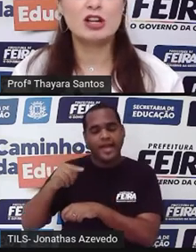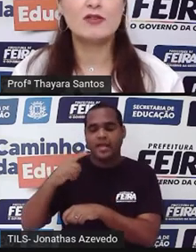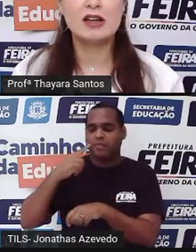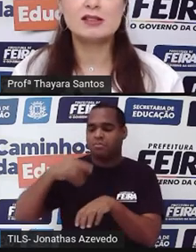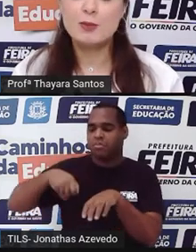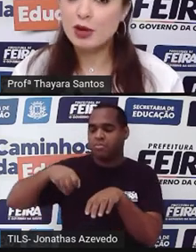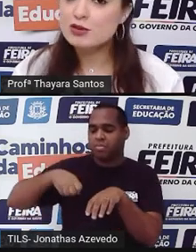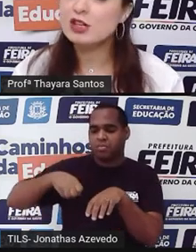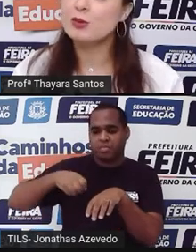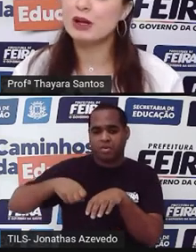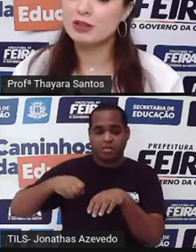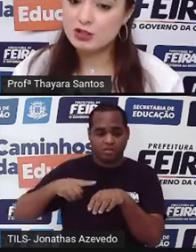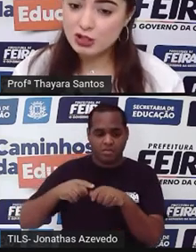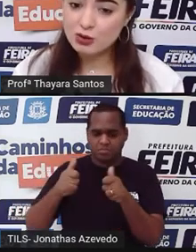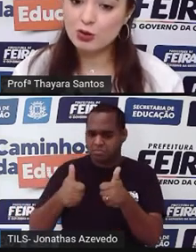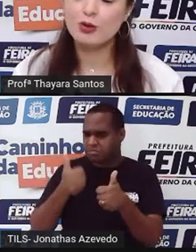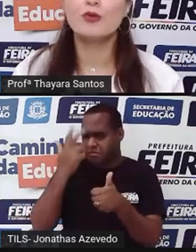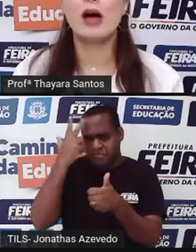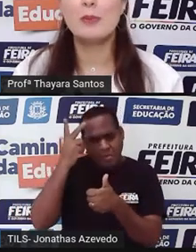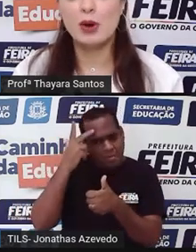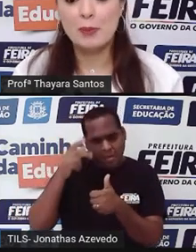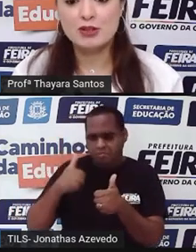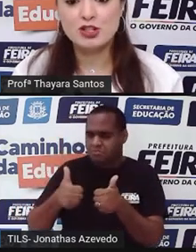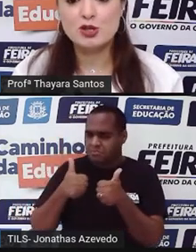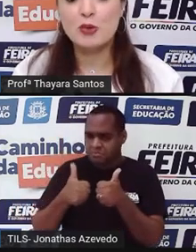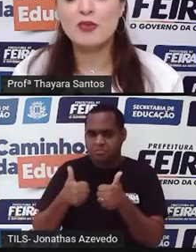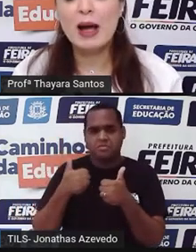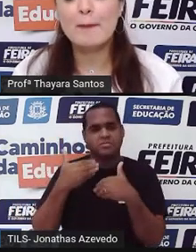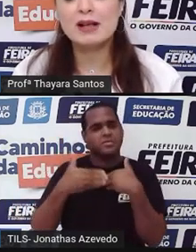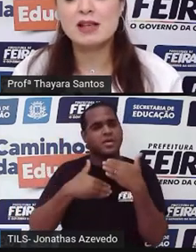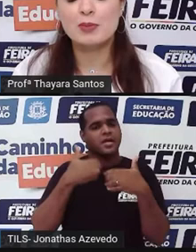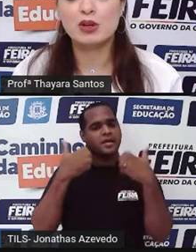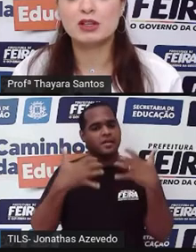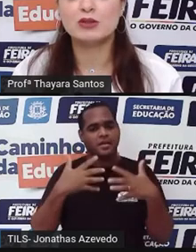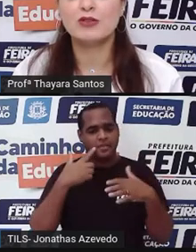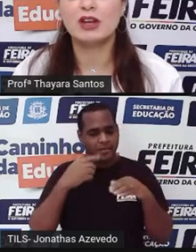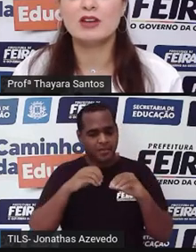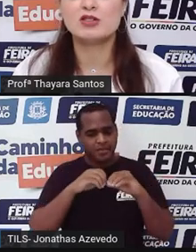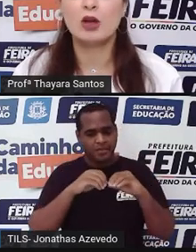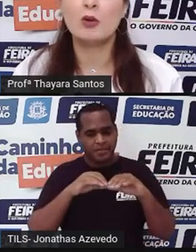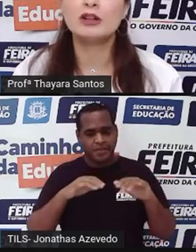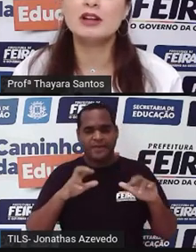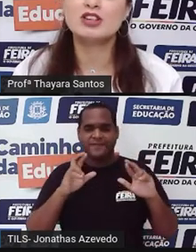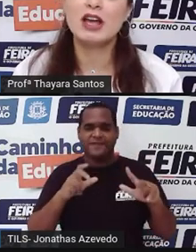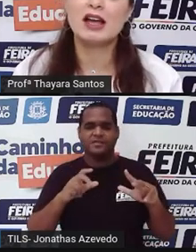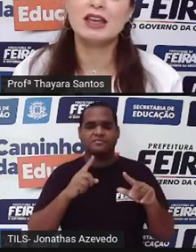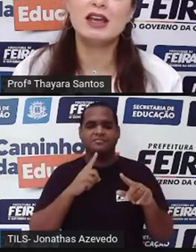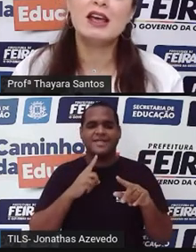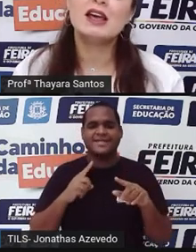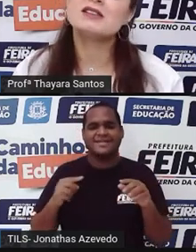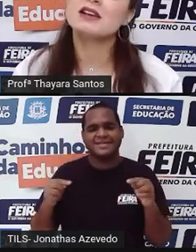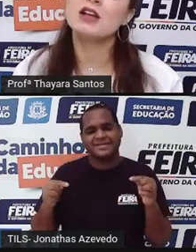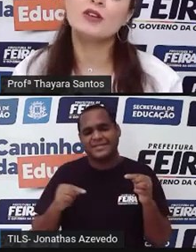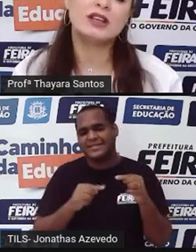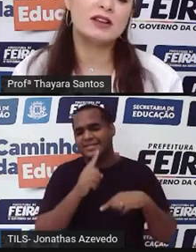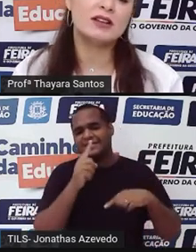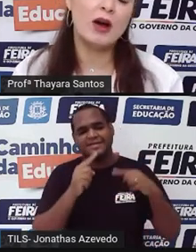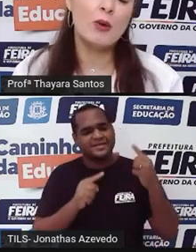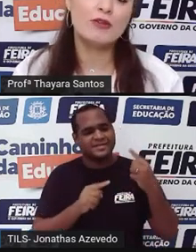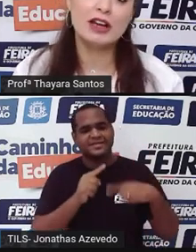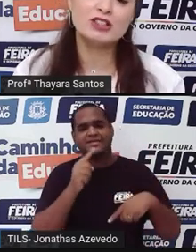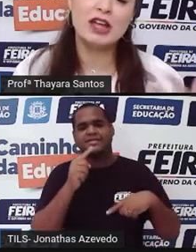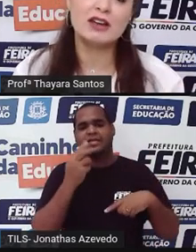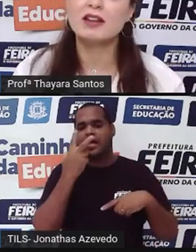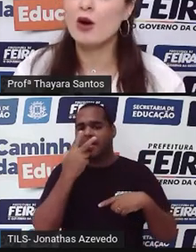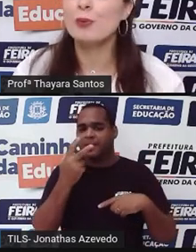espermatozoide ele vai ser produzido pelo testículo vai pro pedir demo vai passar para o canal da frente só que quando ele chegar aqui esse canal